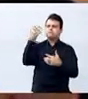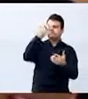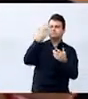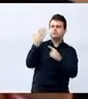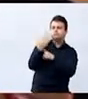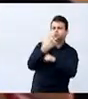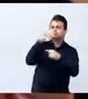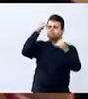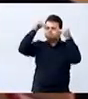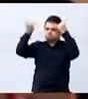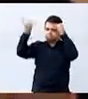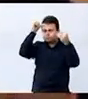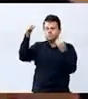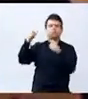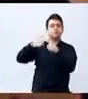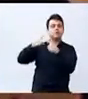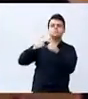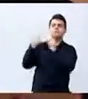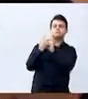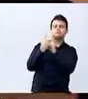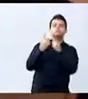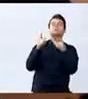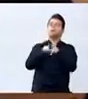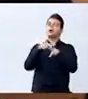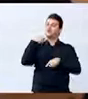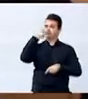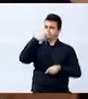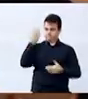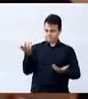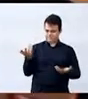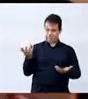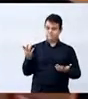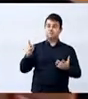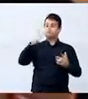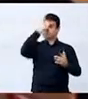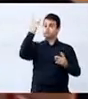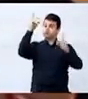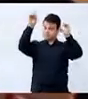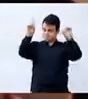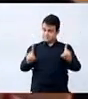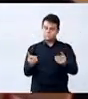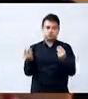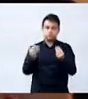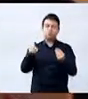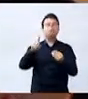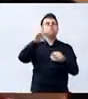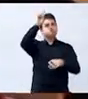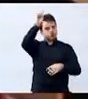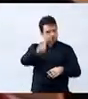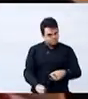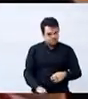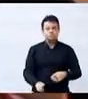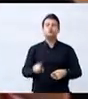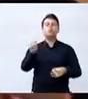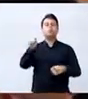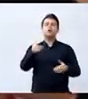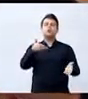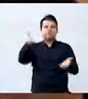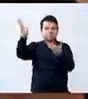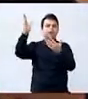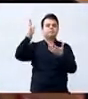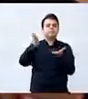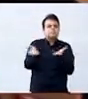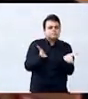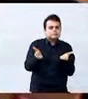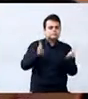cuidados ou assistência médica e odontológica. As pessoas com deficiência têm direito ao encaminhamento para serviços mais complexos,